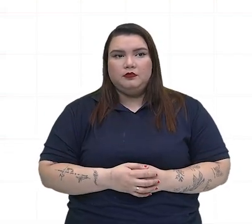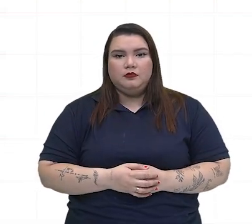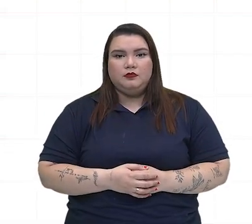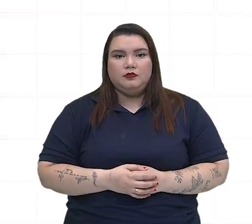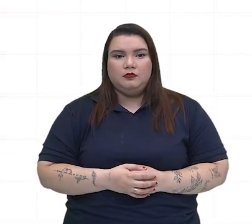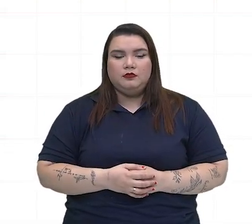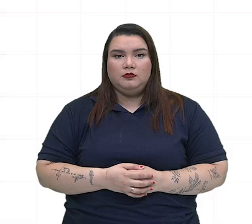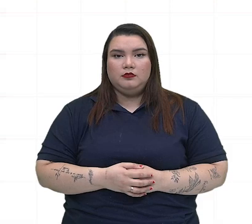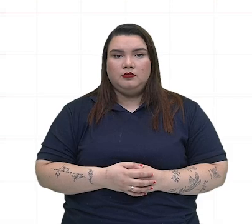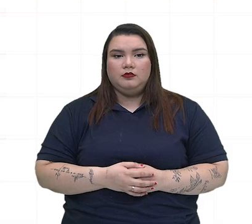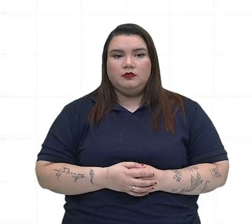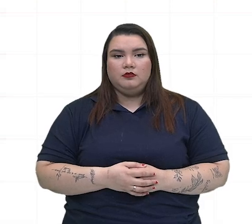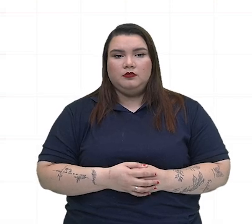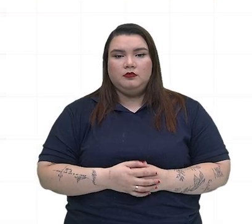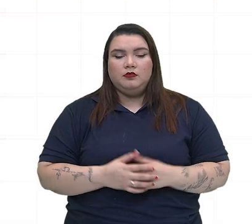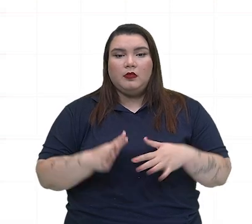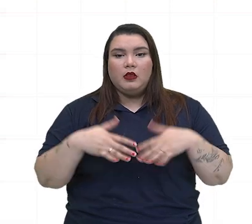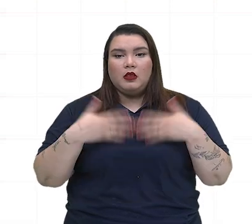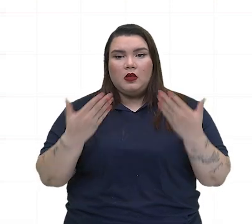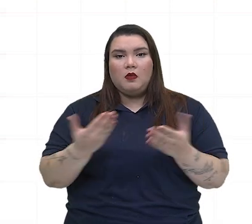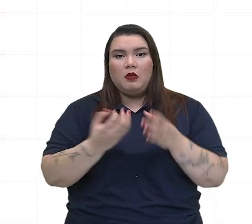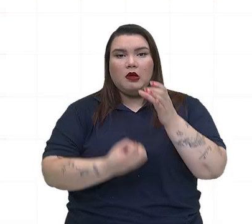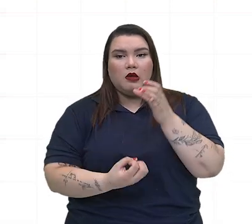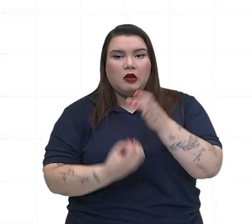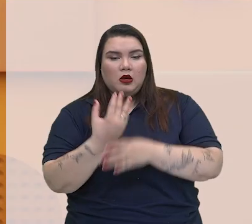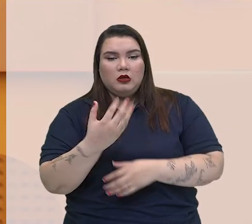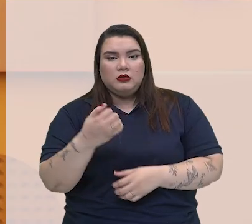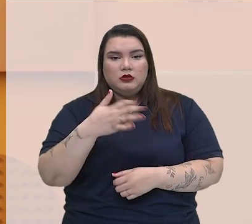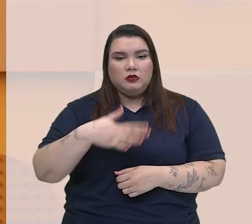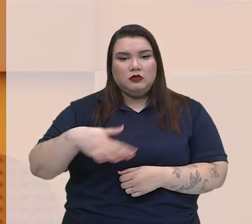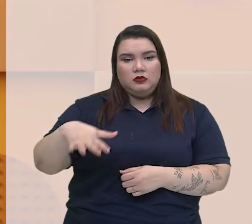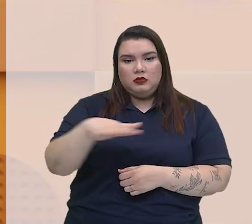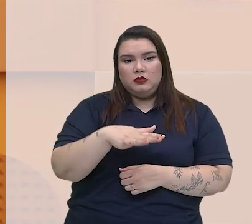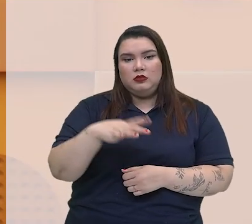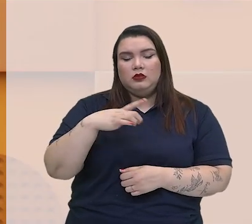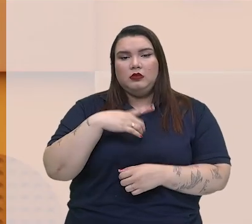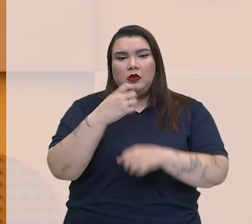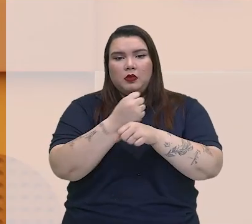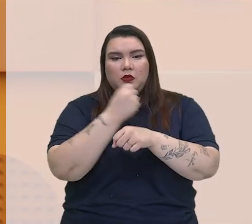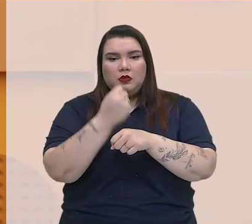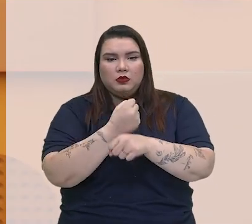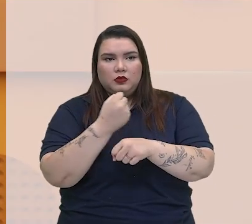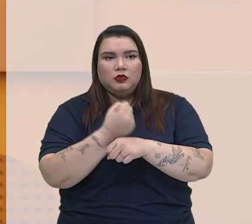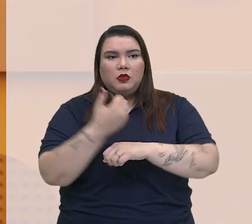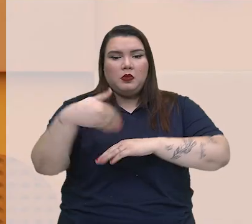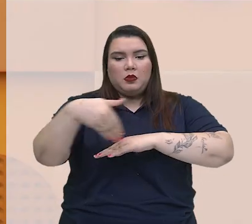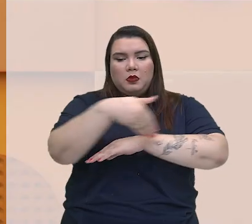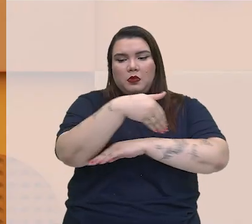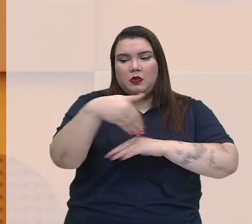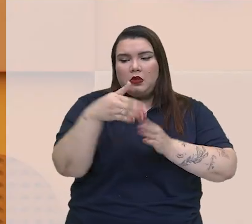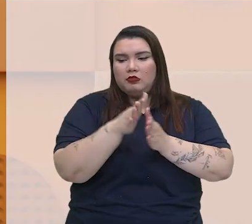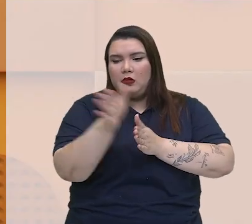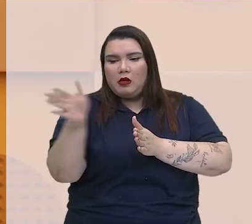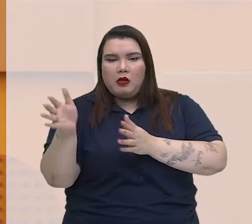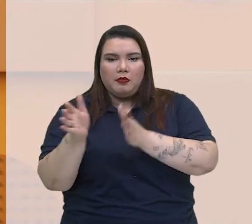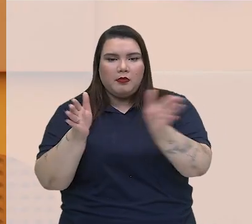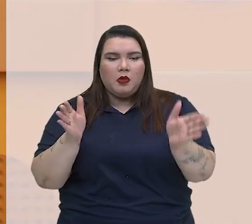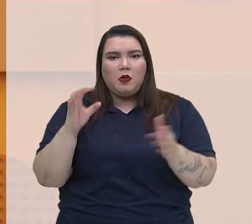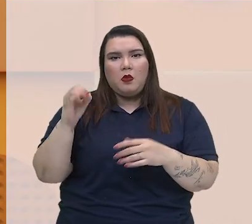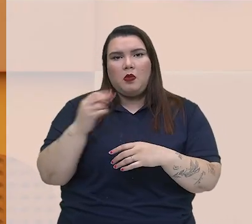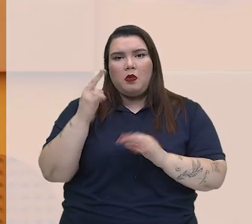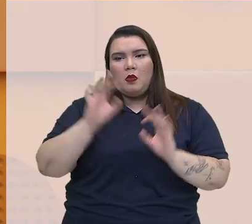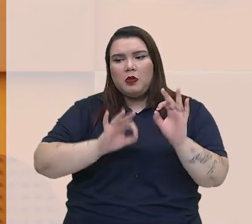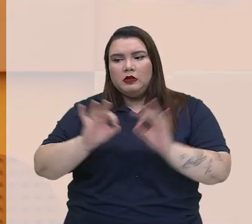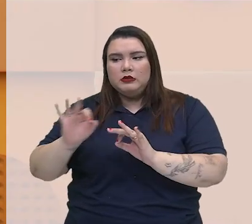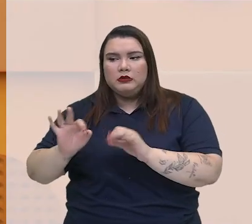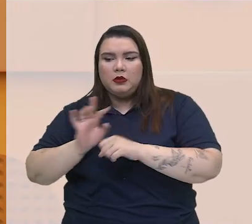Então, a abertura de ramais, né, quando se vai construir ramais ou quando se vai fazer a manutenção